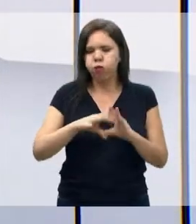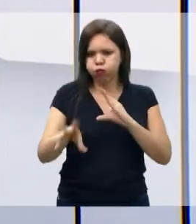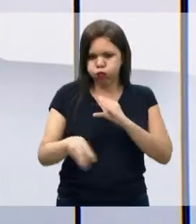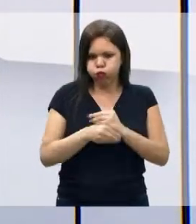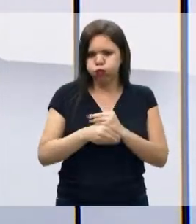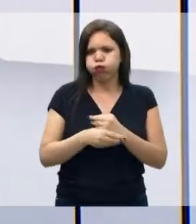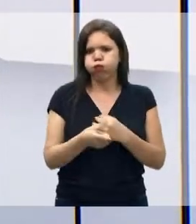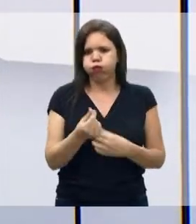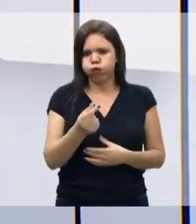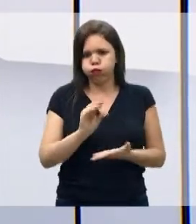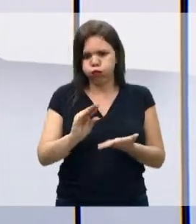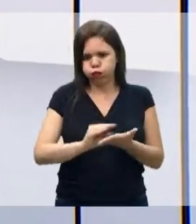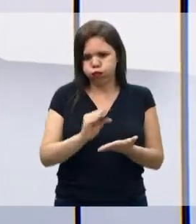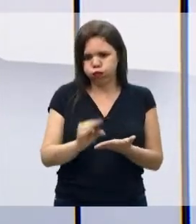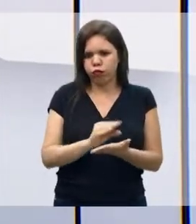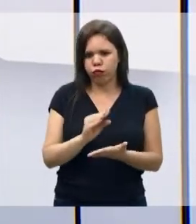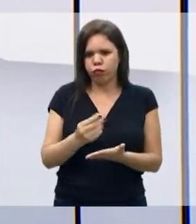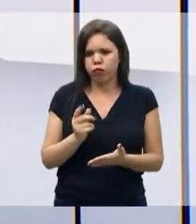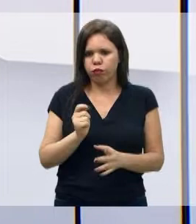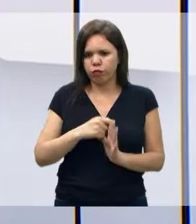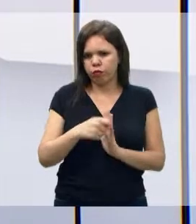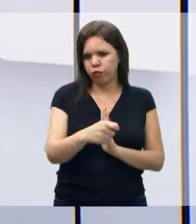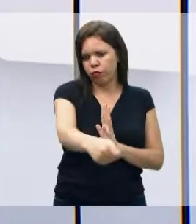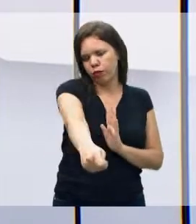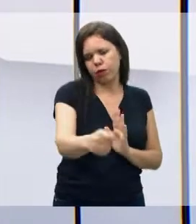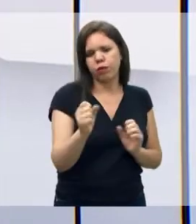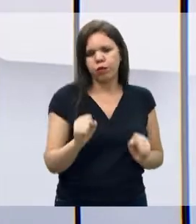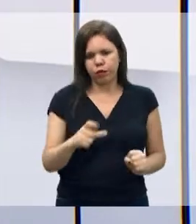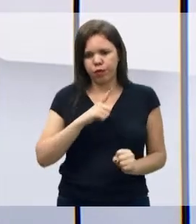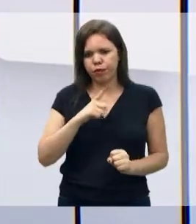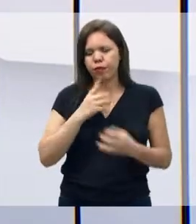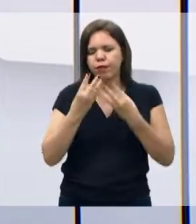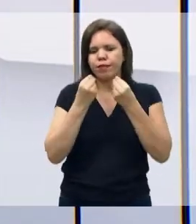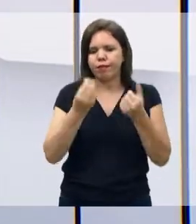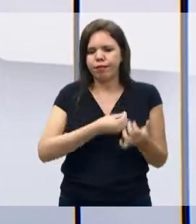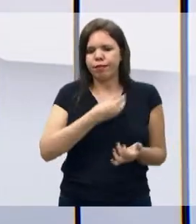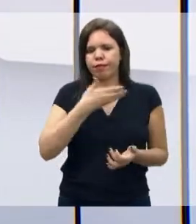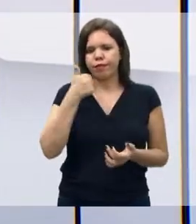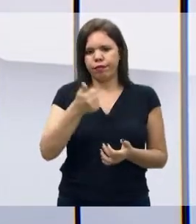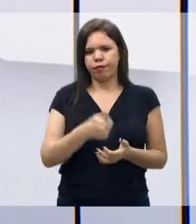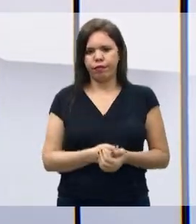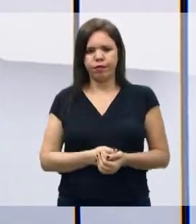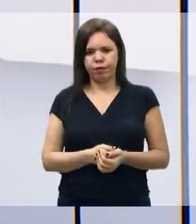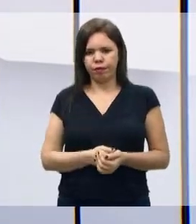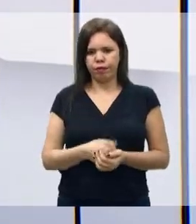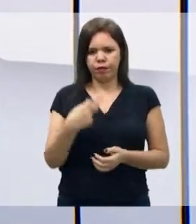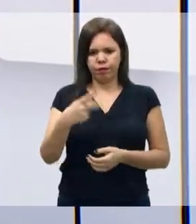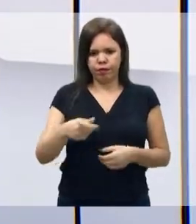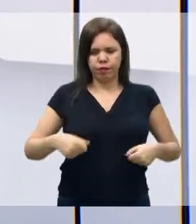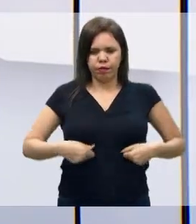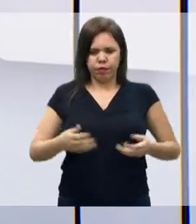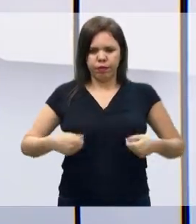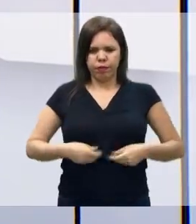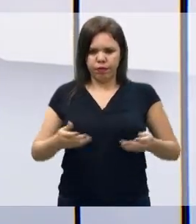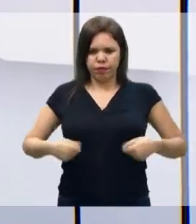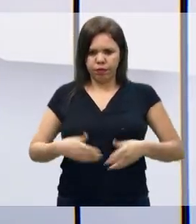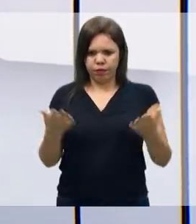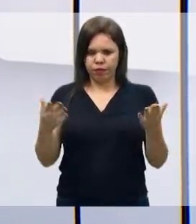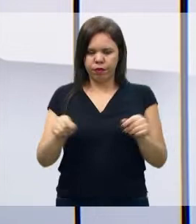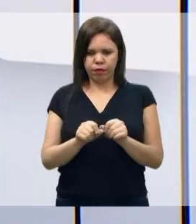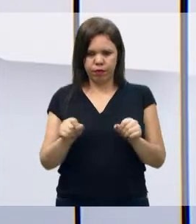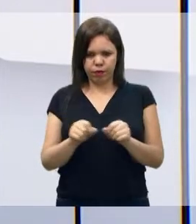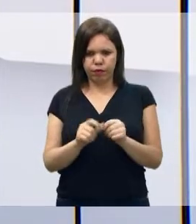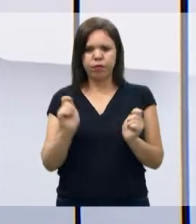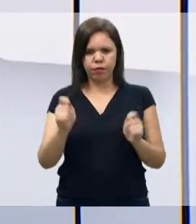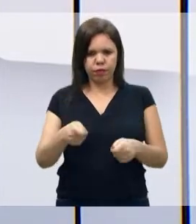seu ganho mensal, para que ela possa ter aí uma qualidade de vida melhor ou ter os seus gastos honrados com